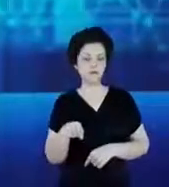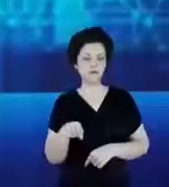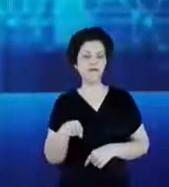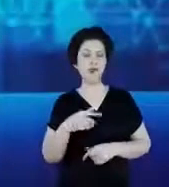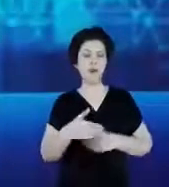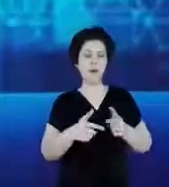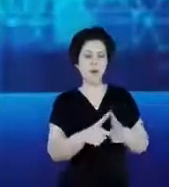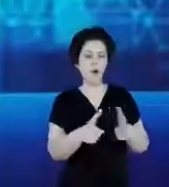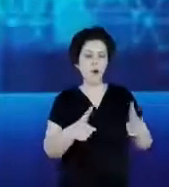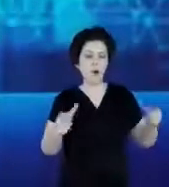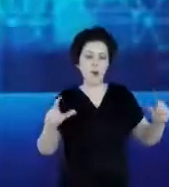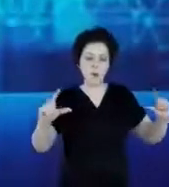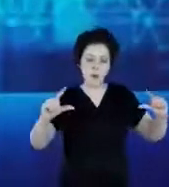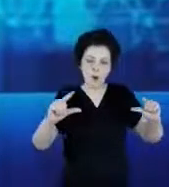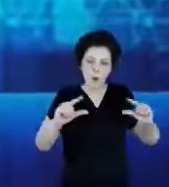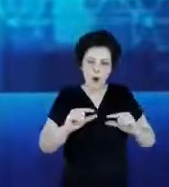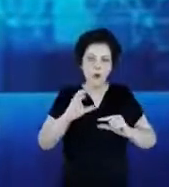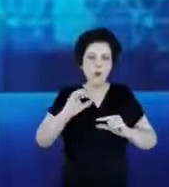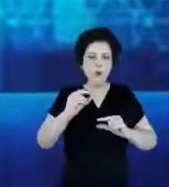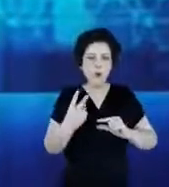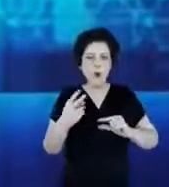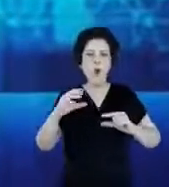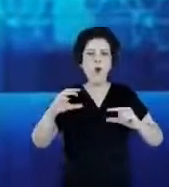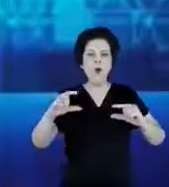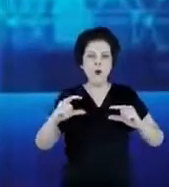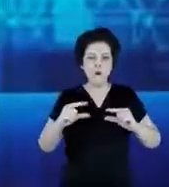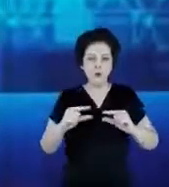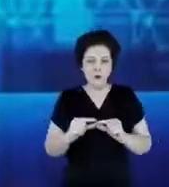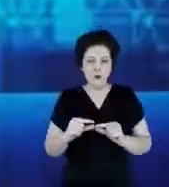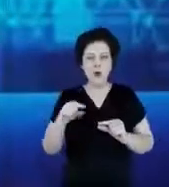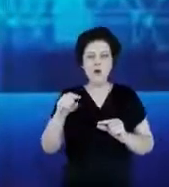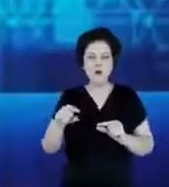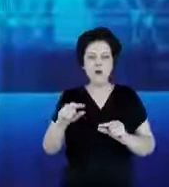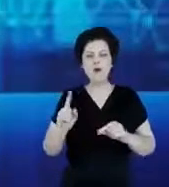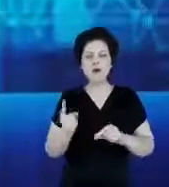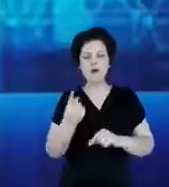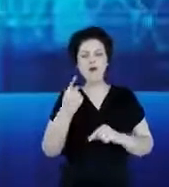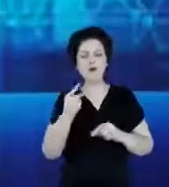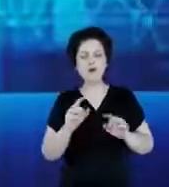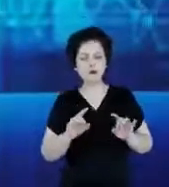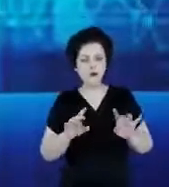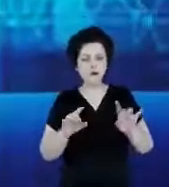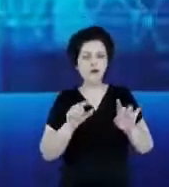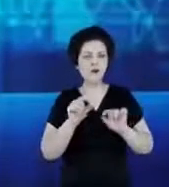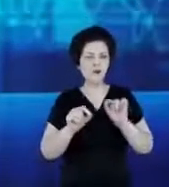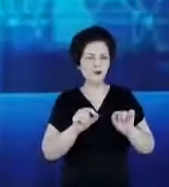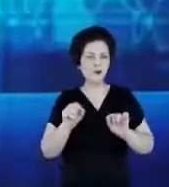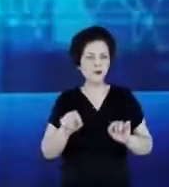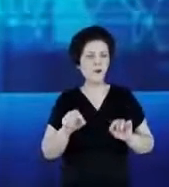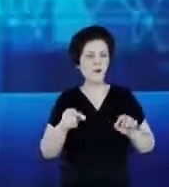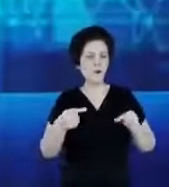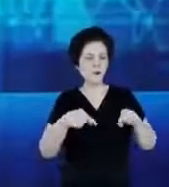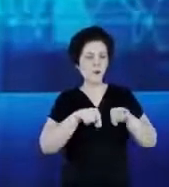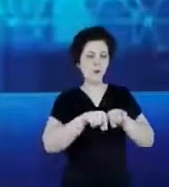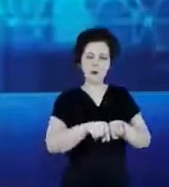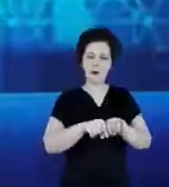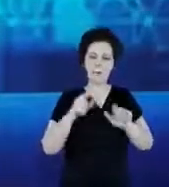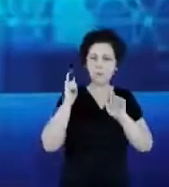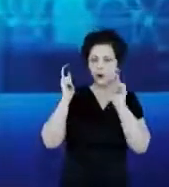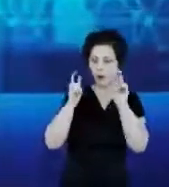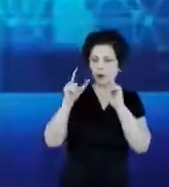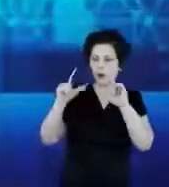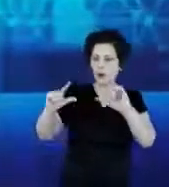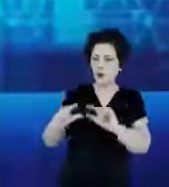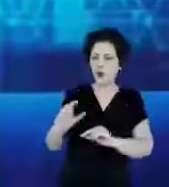reduzem as emissões. E nós estamos tendo um momento único aqui no setor. O que se alinha uma preocupação de redução de